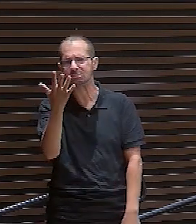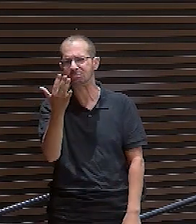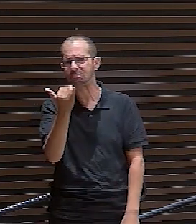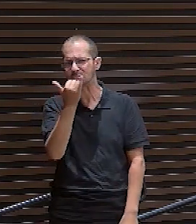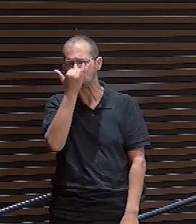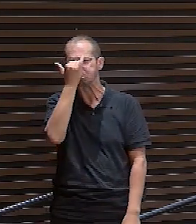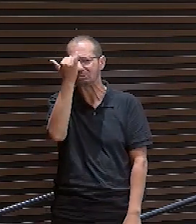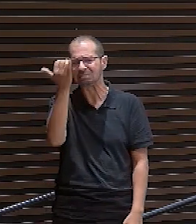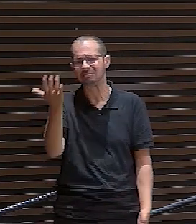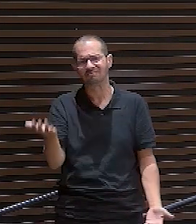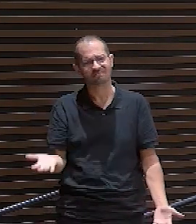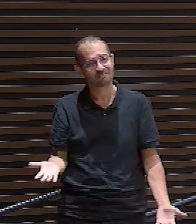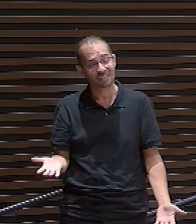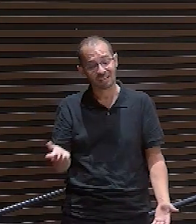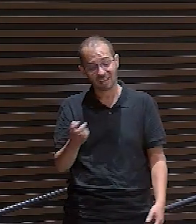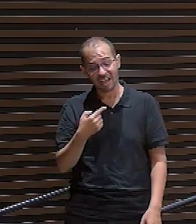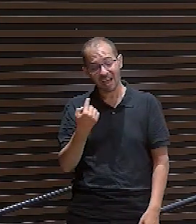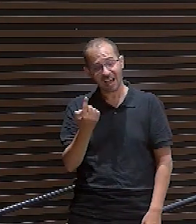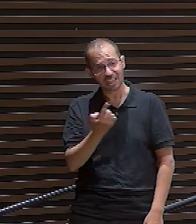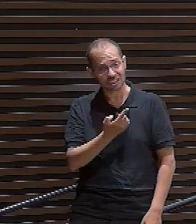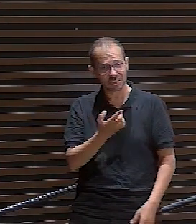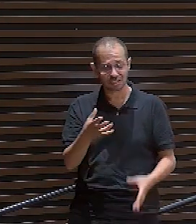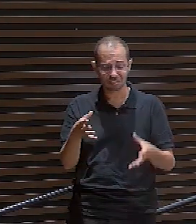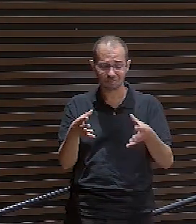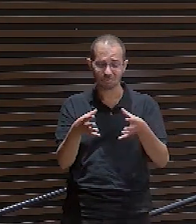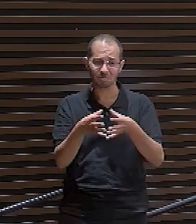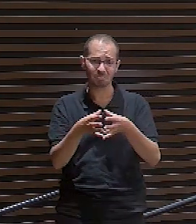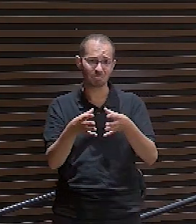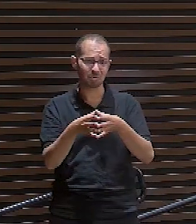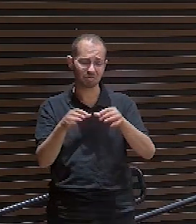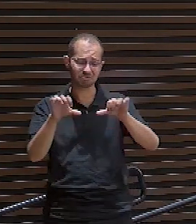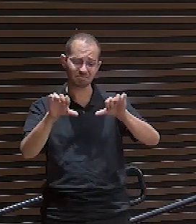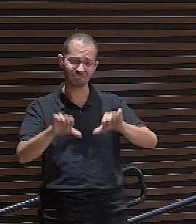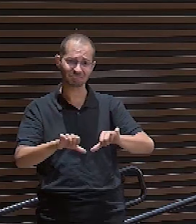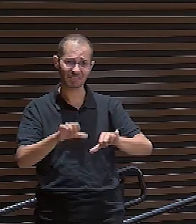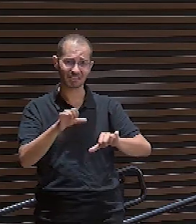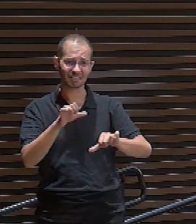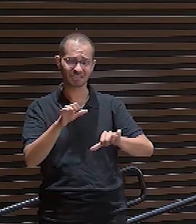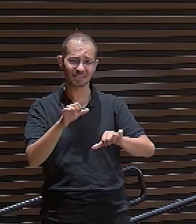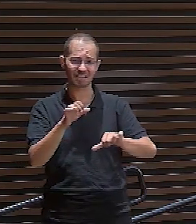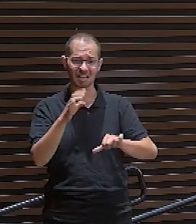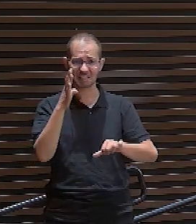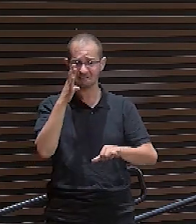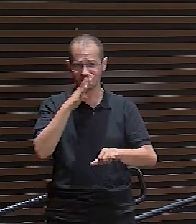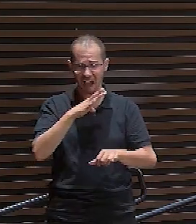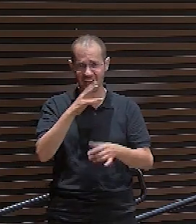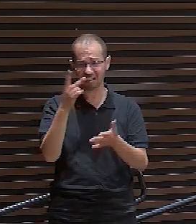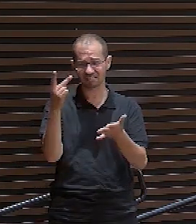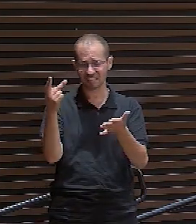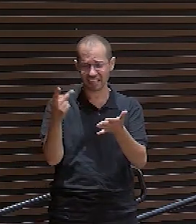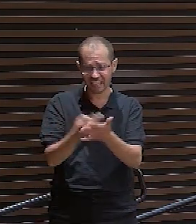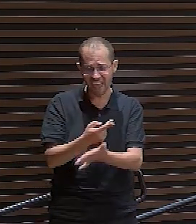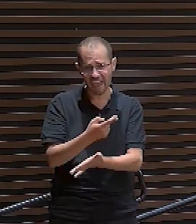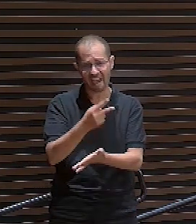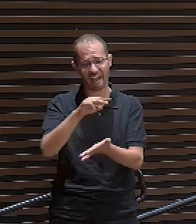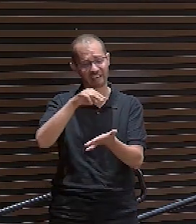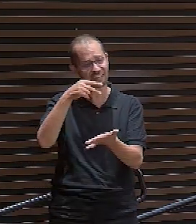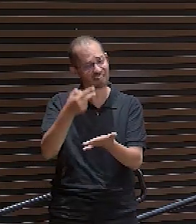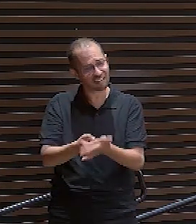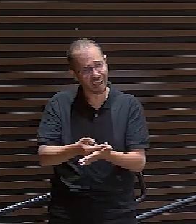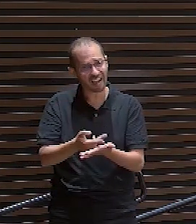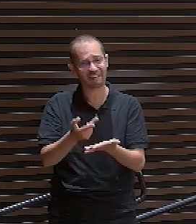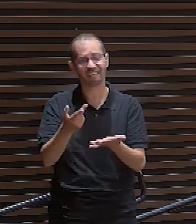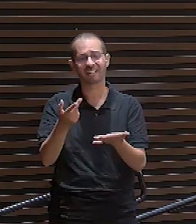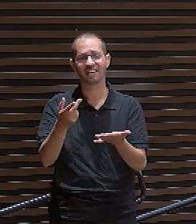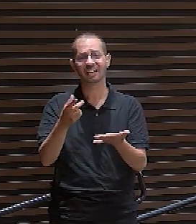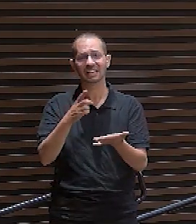Só que nós somos uma raça caída e falha, que tropeça, que cai, que